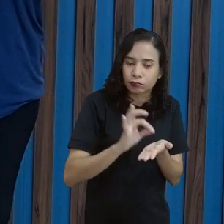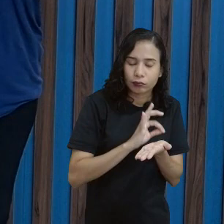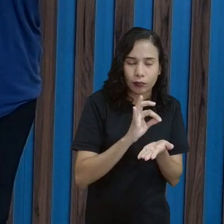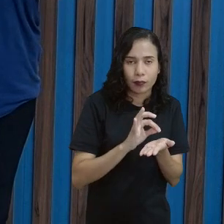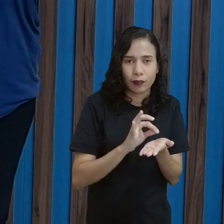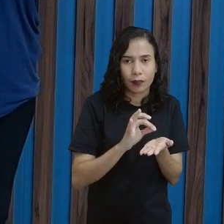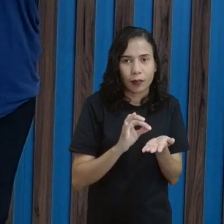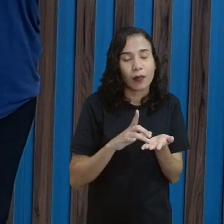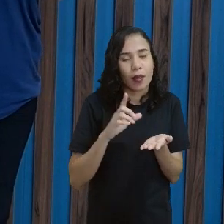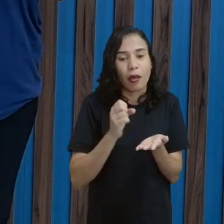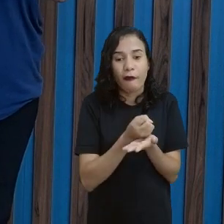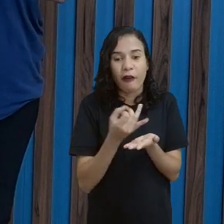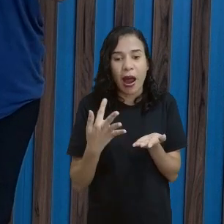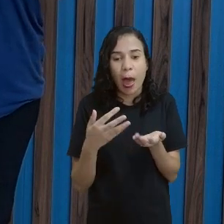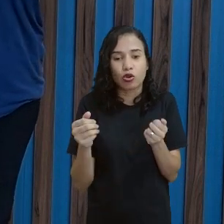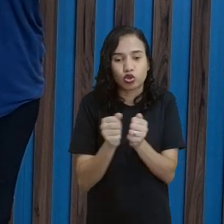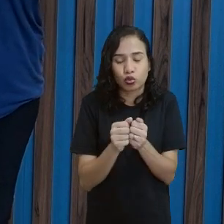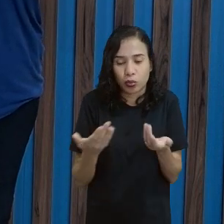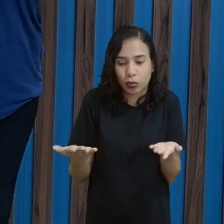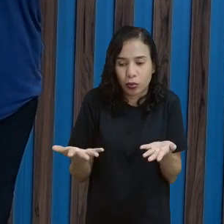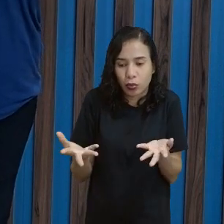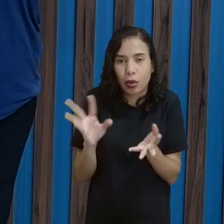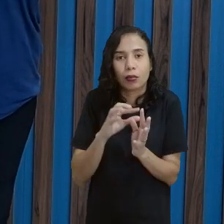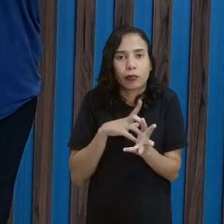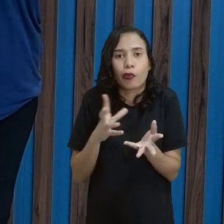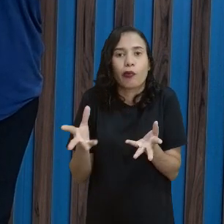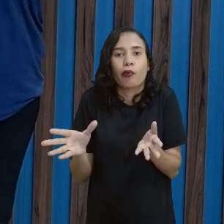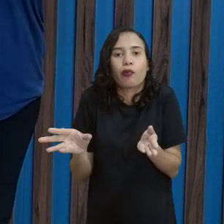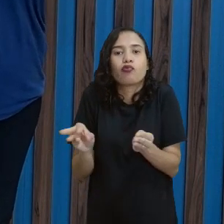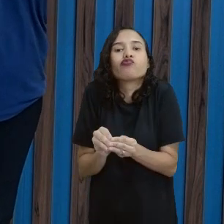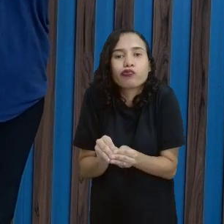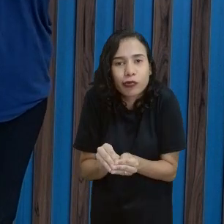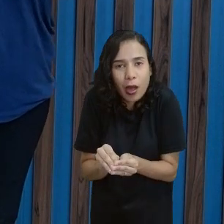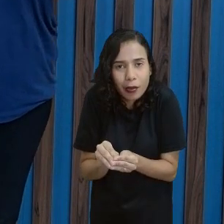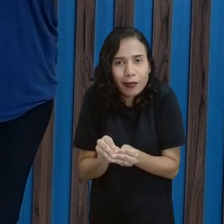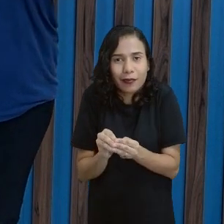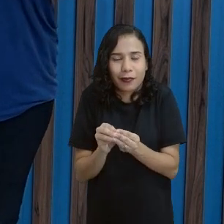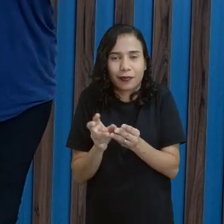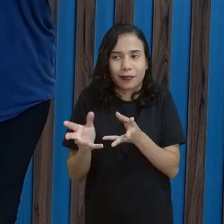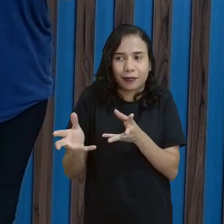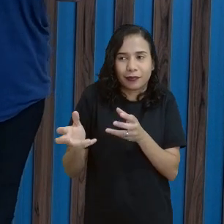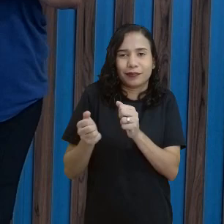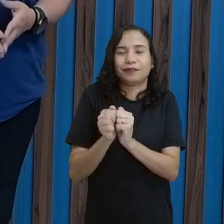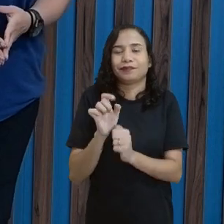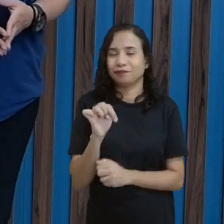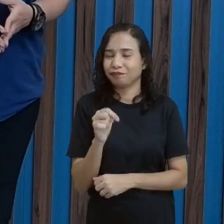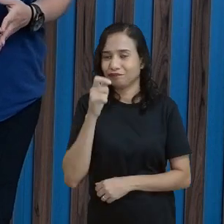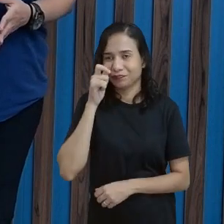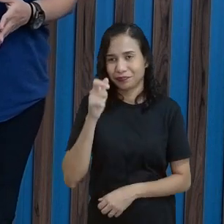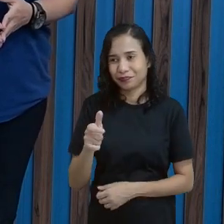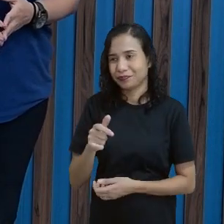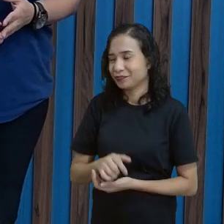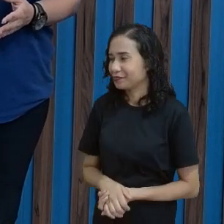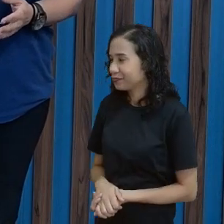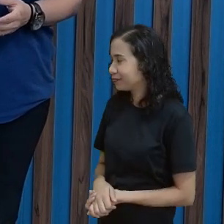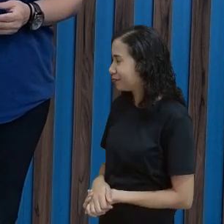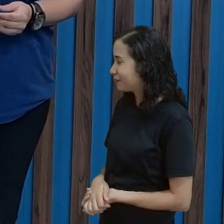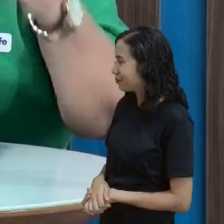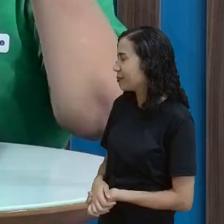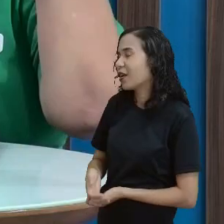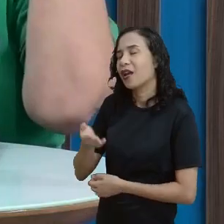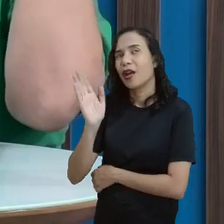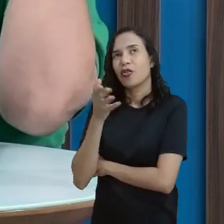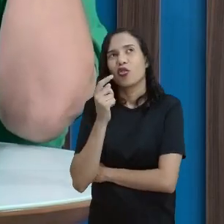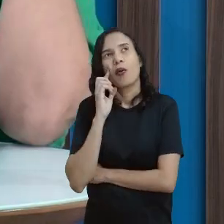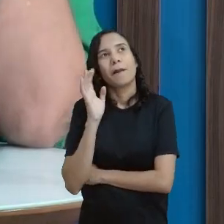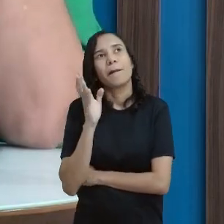se a gente botar várias agulhinhas imantadas, o que, é que pode acontecer? Elas podem se unir, né? É bem interessante isso, né? Eu já estou pensando em